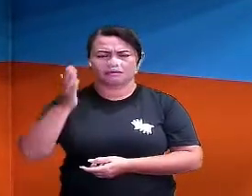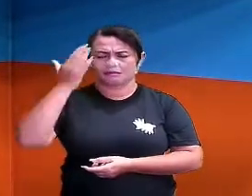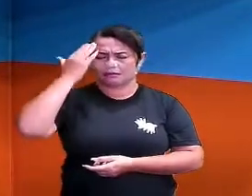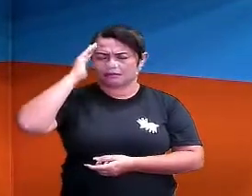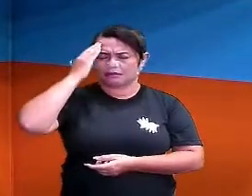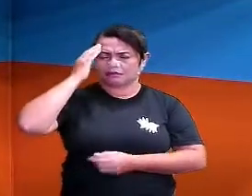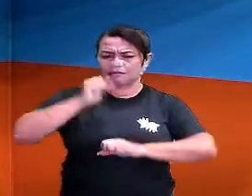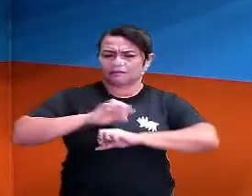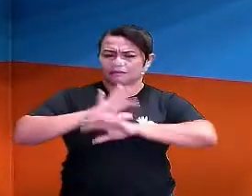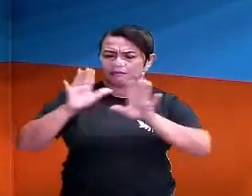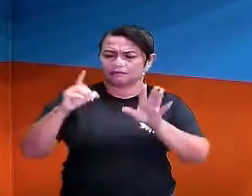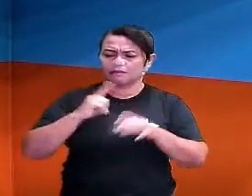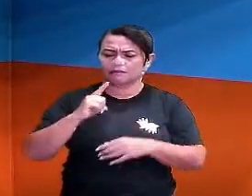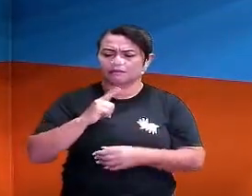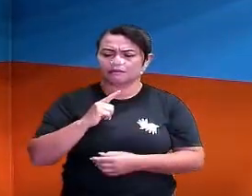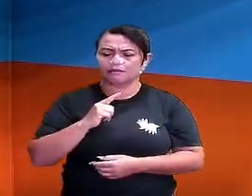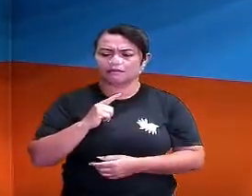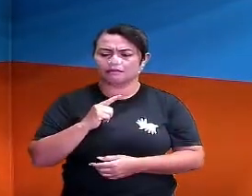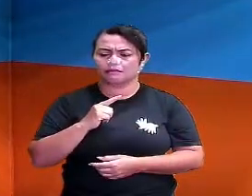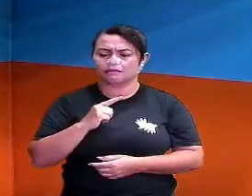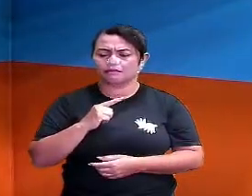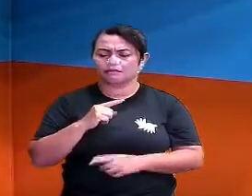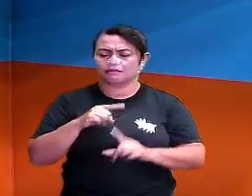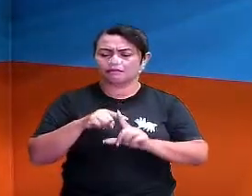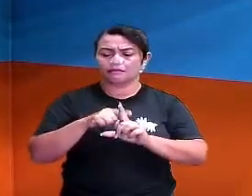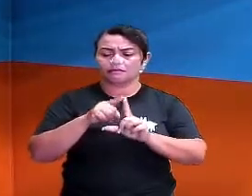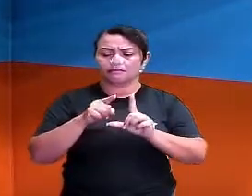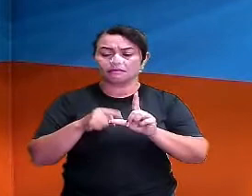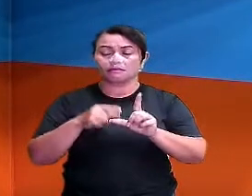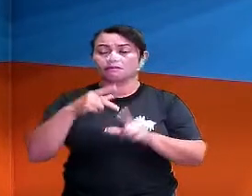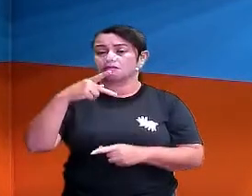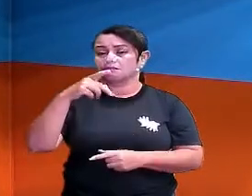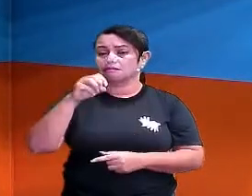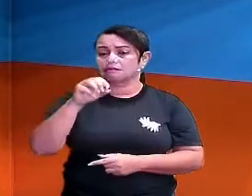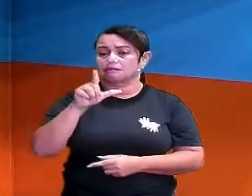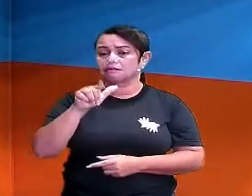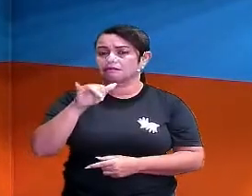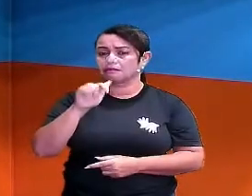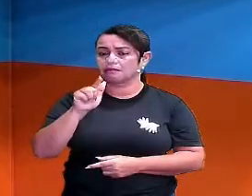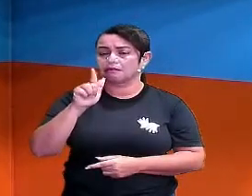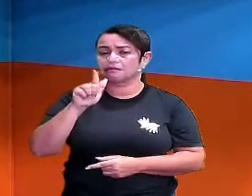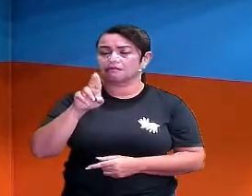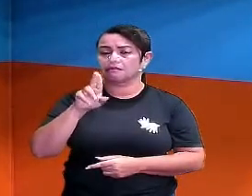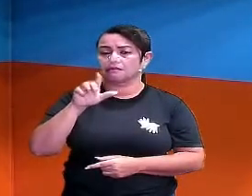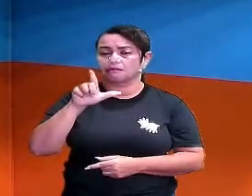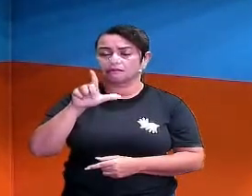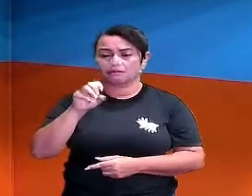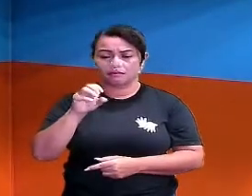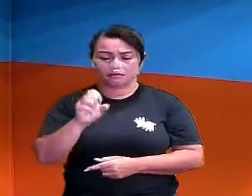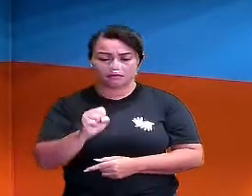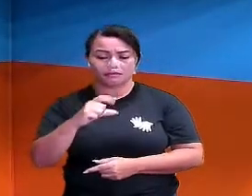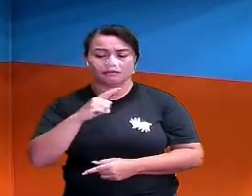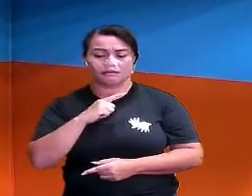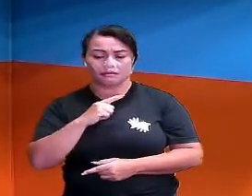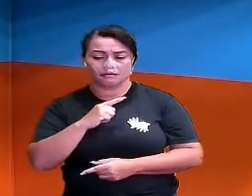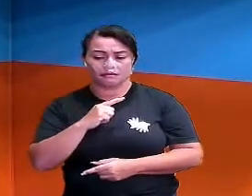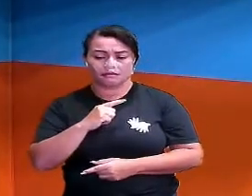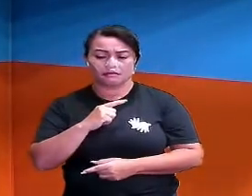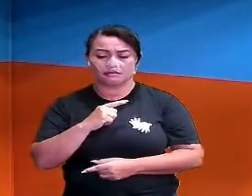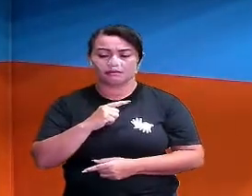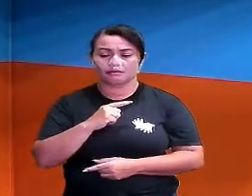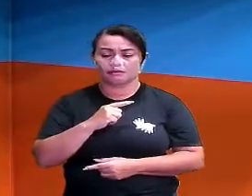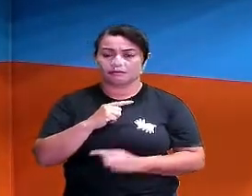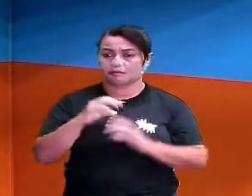que tem polígonos que são equilátero e tem polígonos que são equiângulo, né? Equilátero porque ele